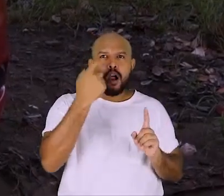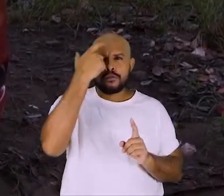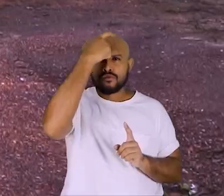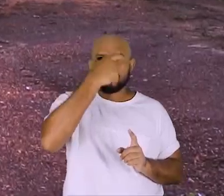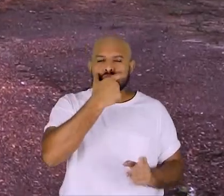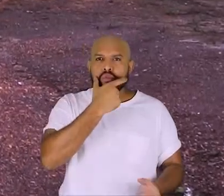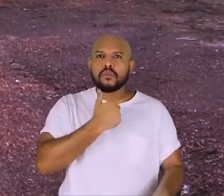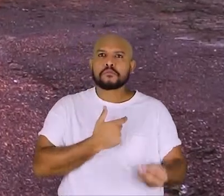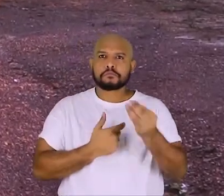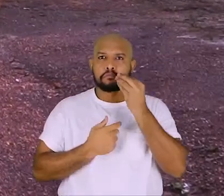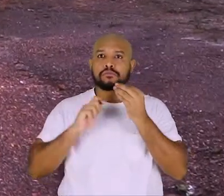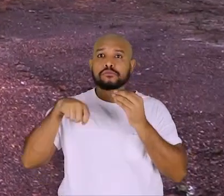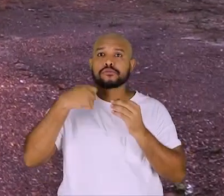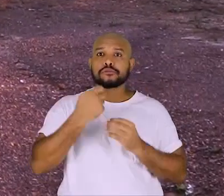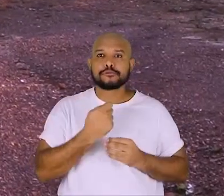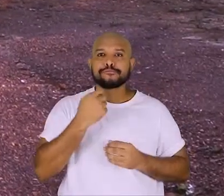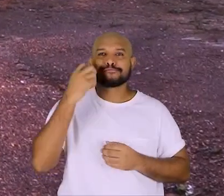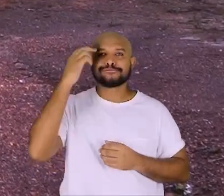Rosto preto.